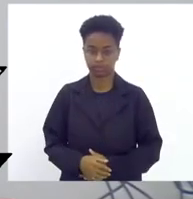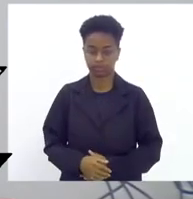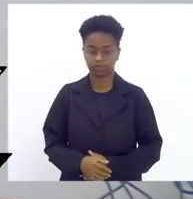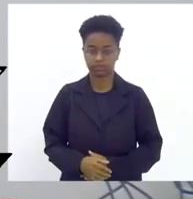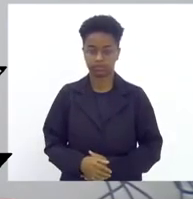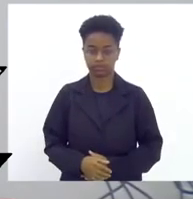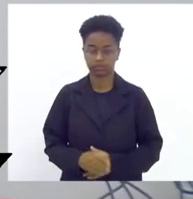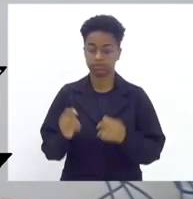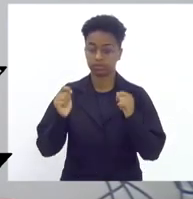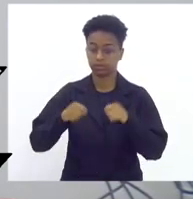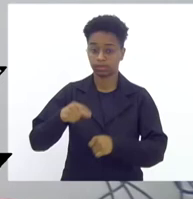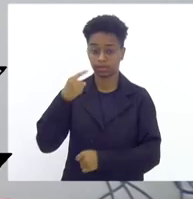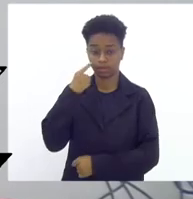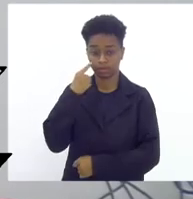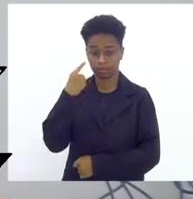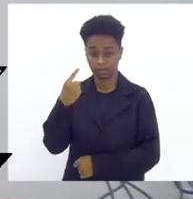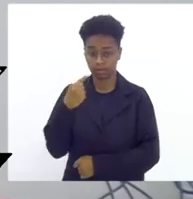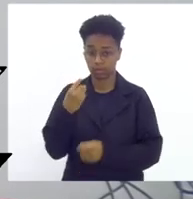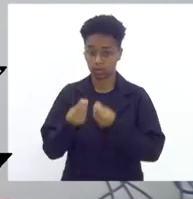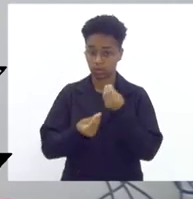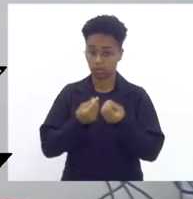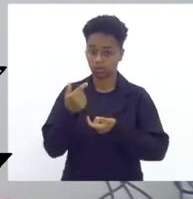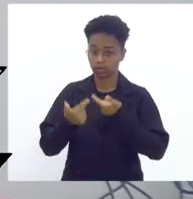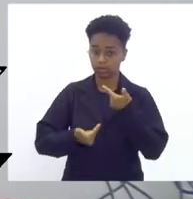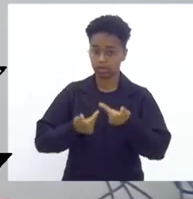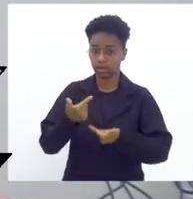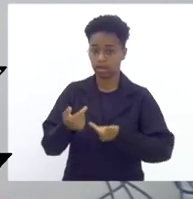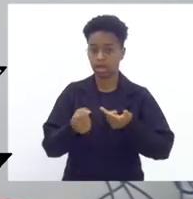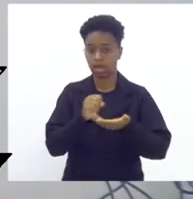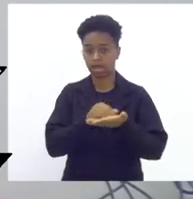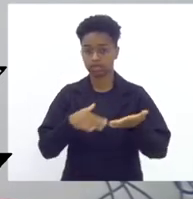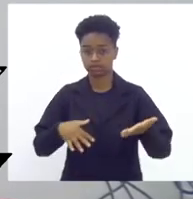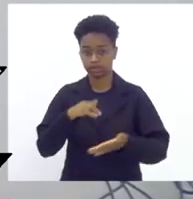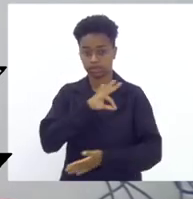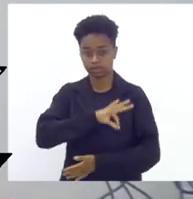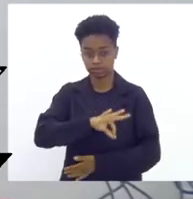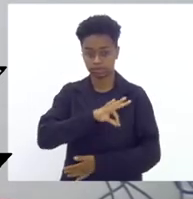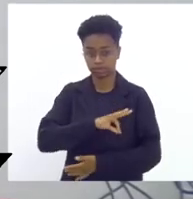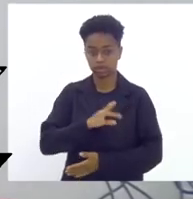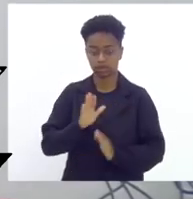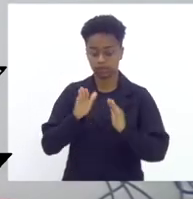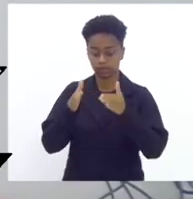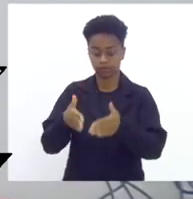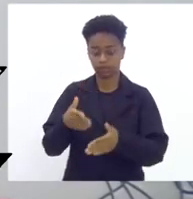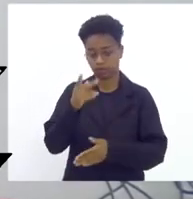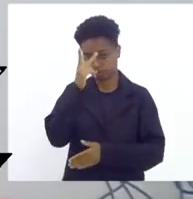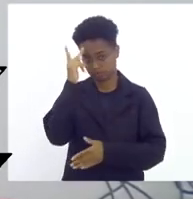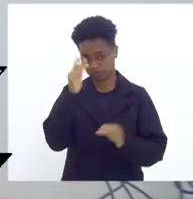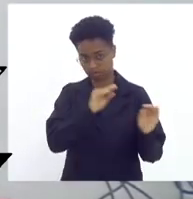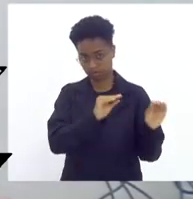para pensar o trabalho atividade remunerado para os imigrantes